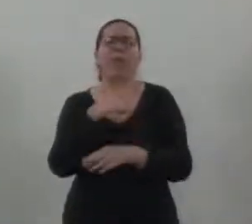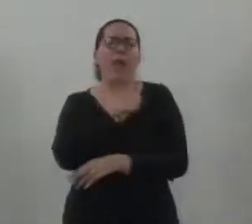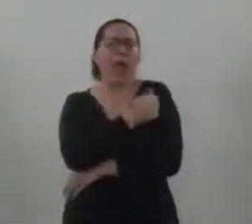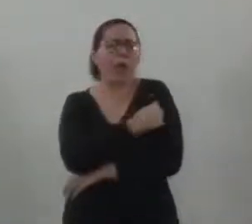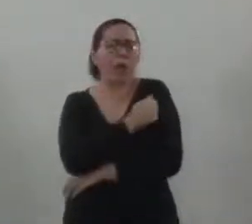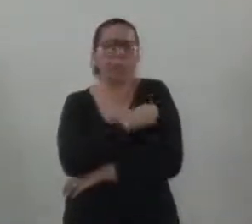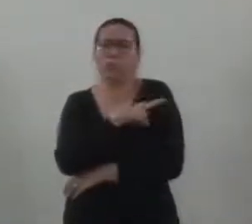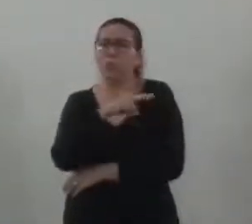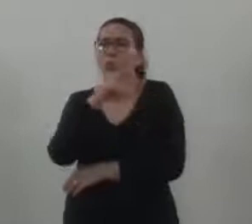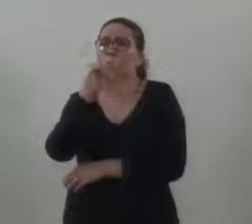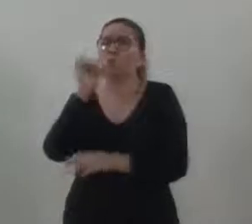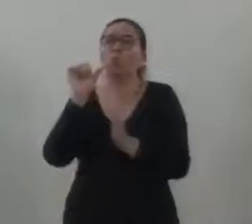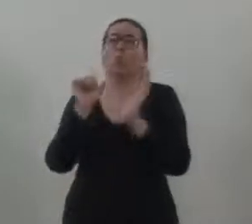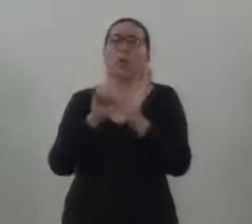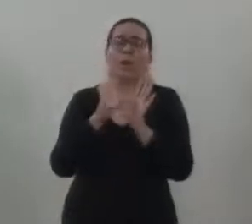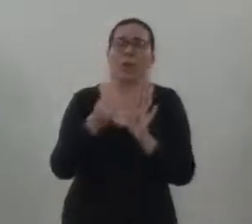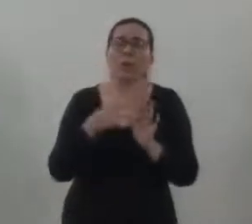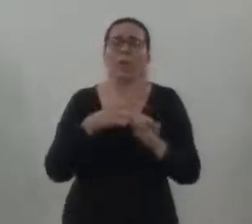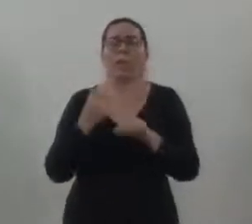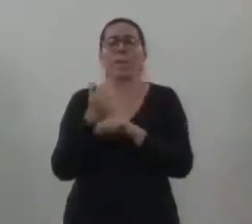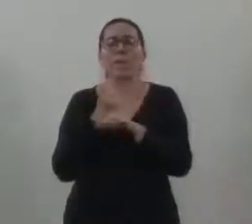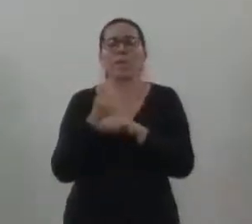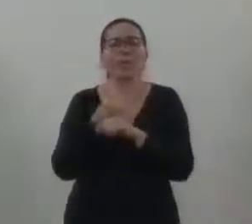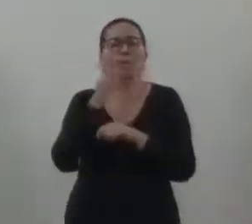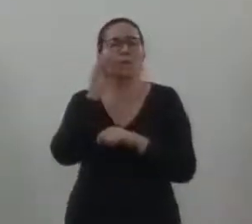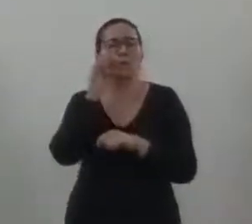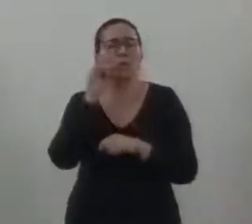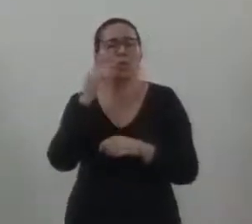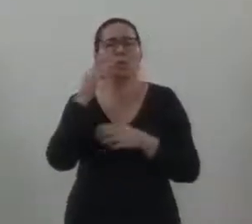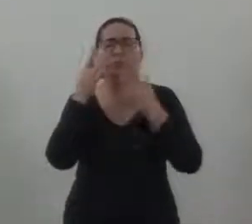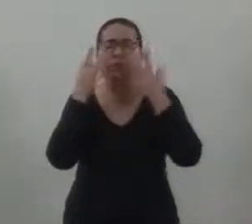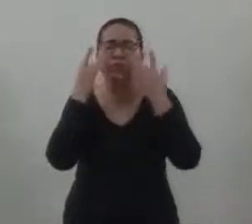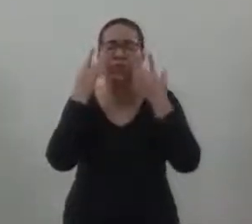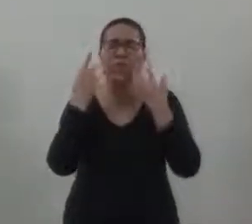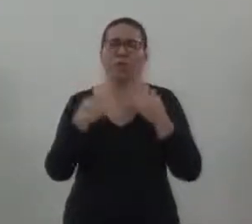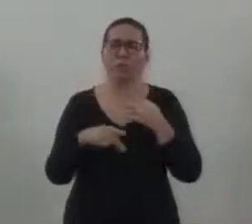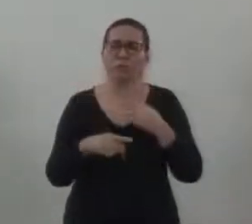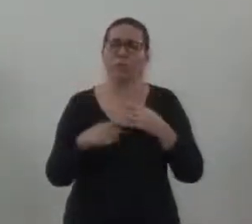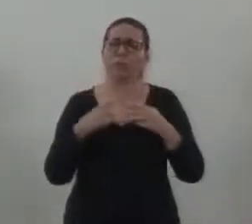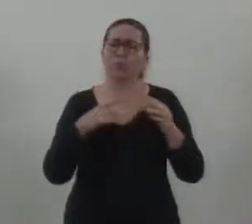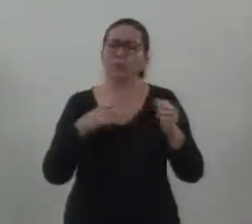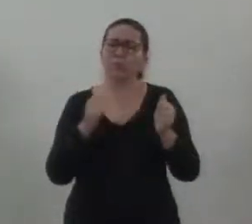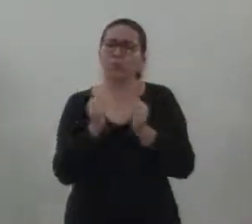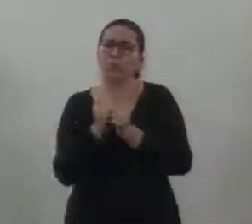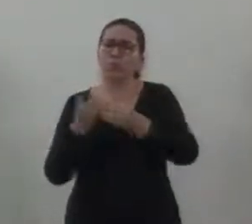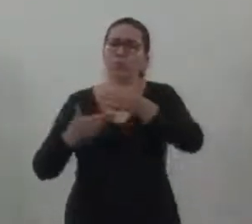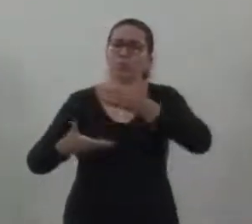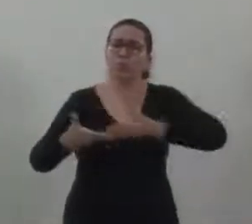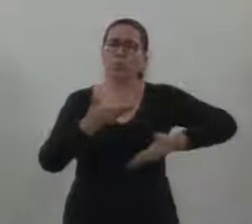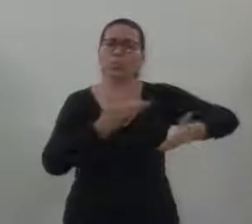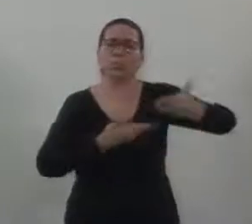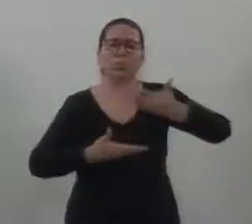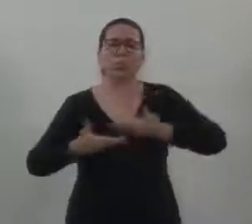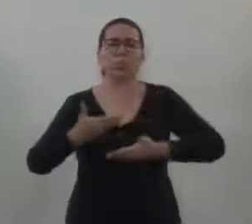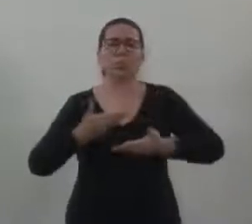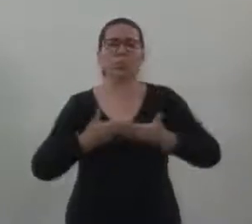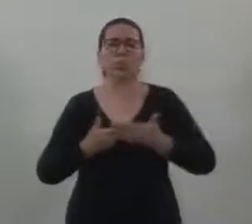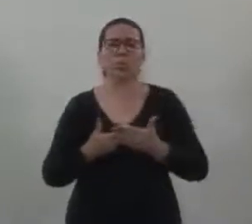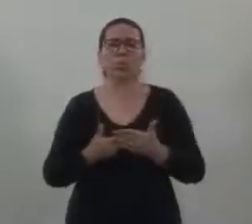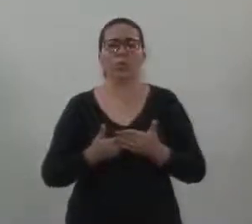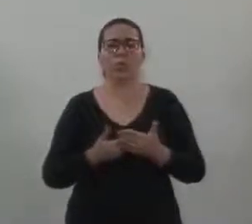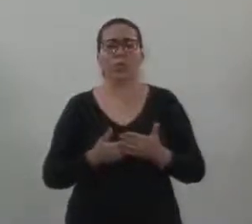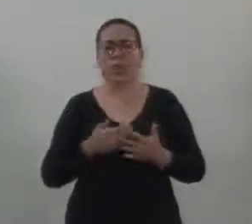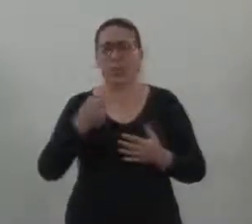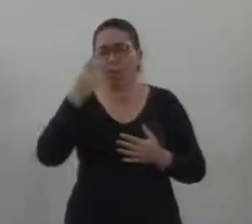nunca participaram, existem profissionais do teatro, né, da nossa cidade que estão envolvidas. Então, que eles querem deixar claro que ninguém